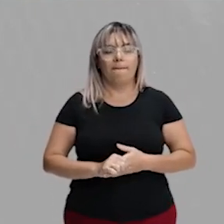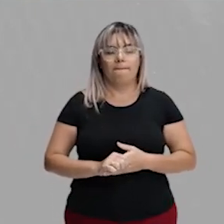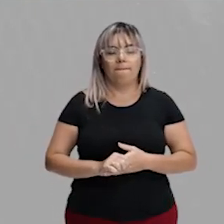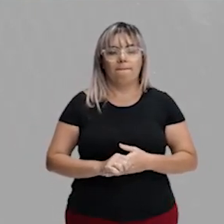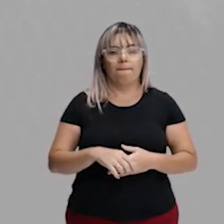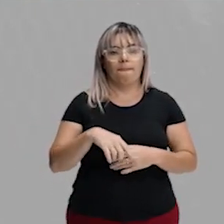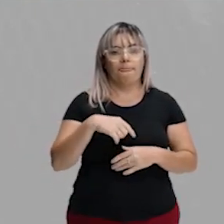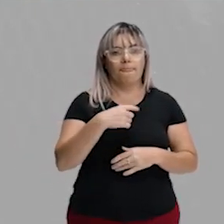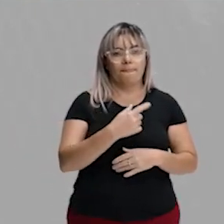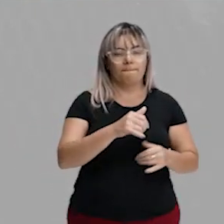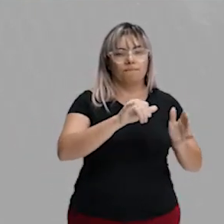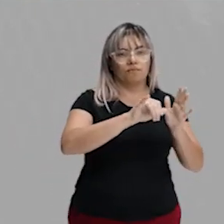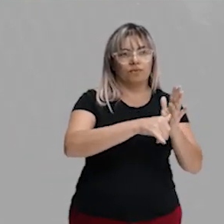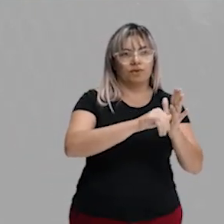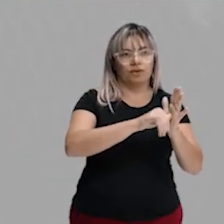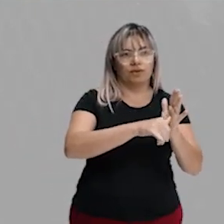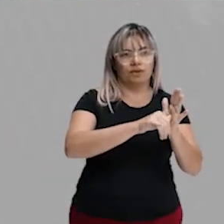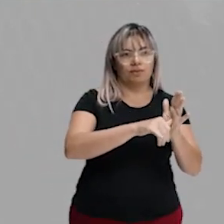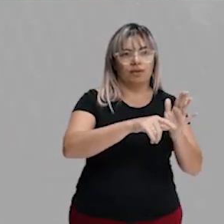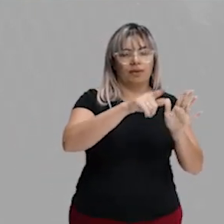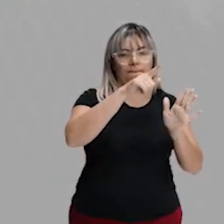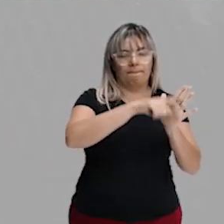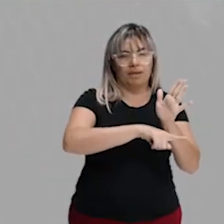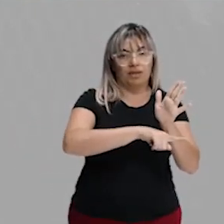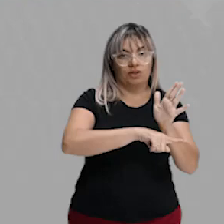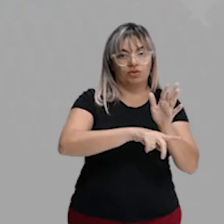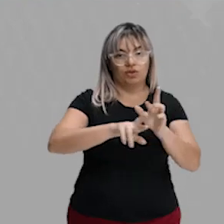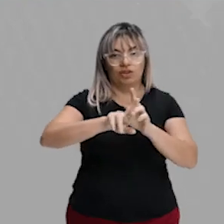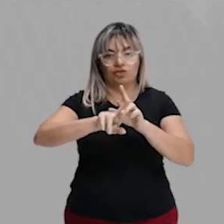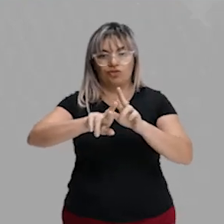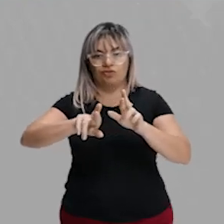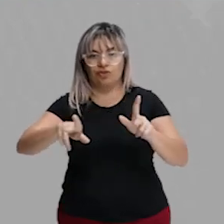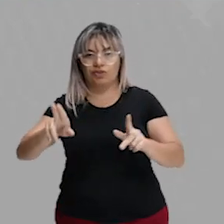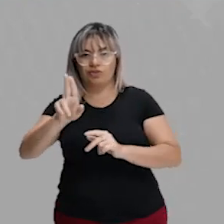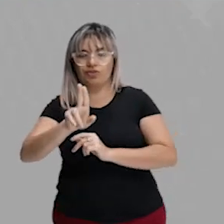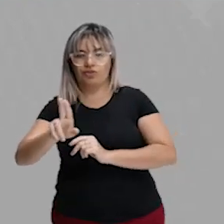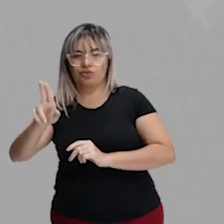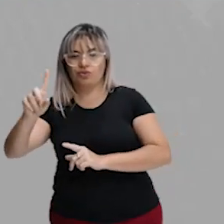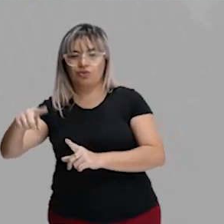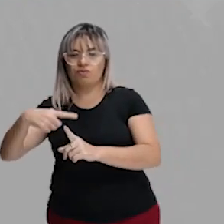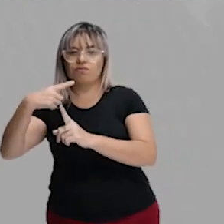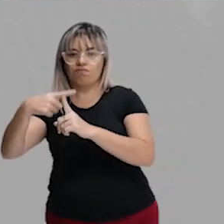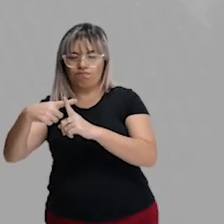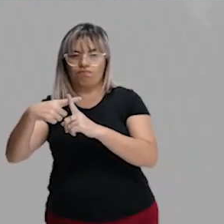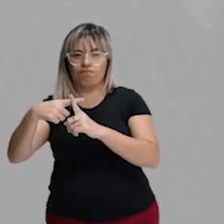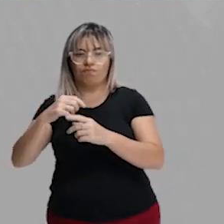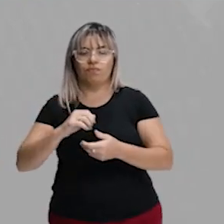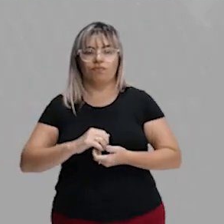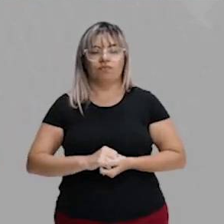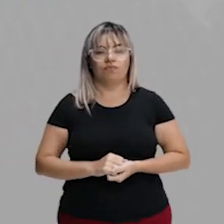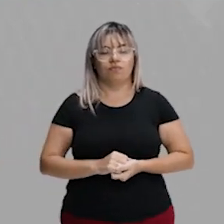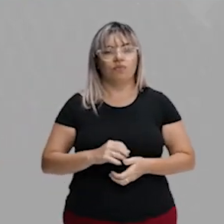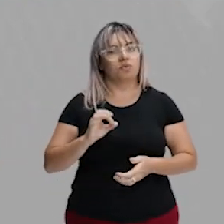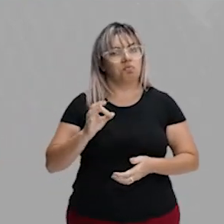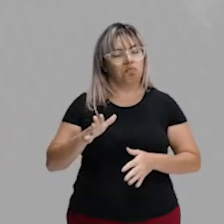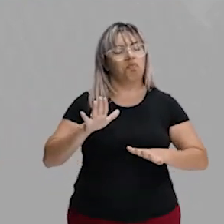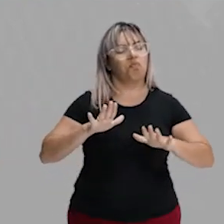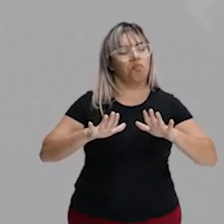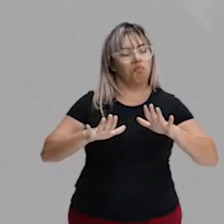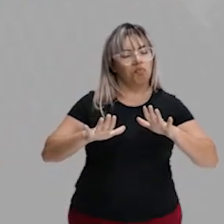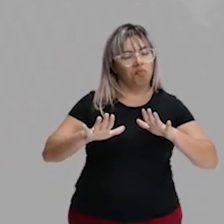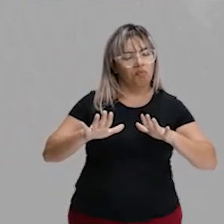menos RI, e para receptor é mais RI. Tá certo? Tem que ter cuidado com